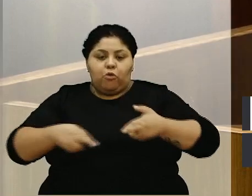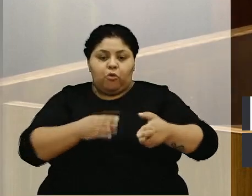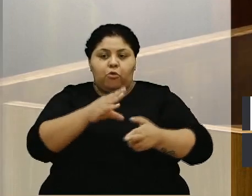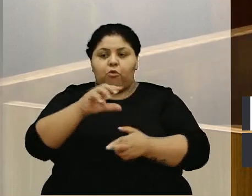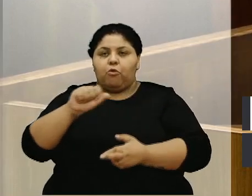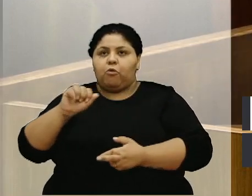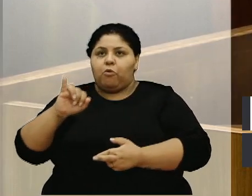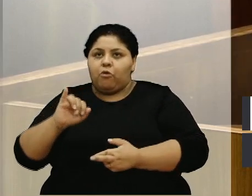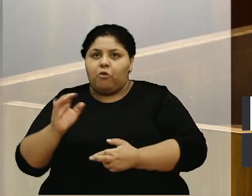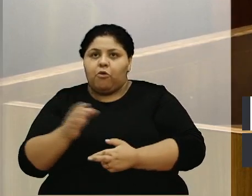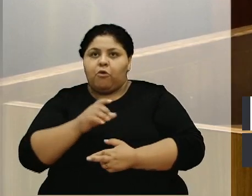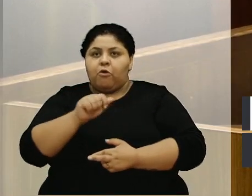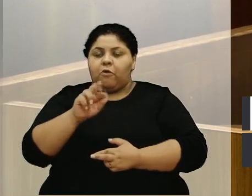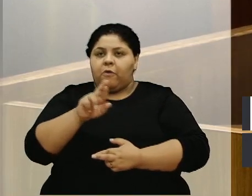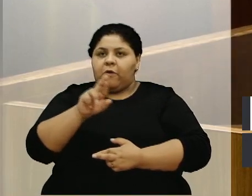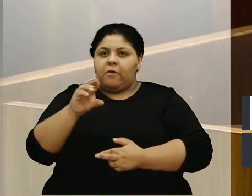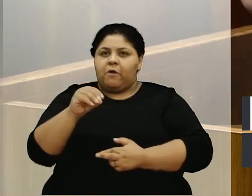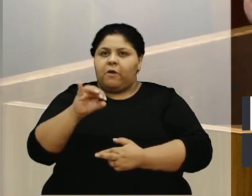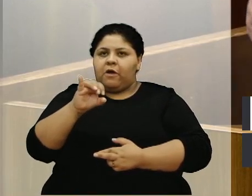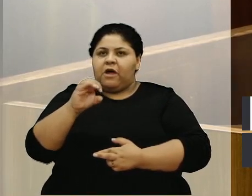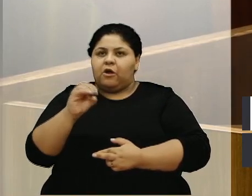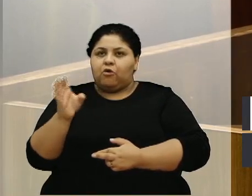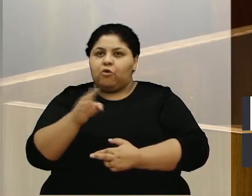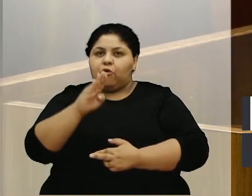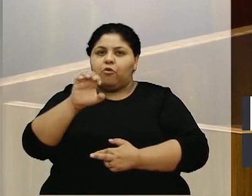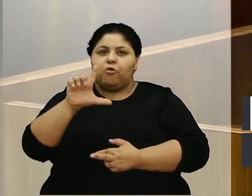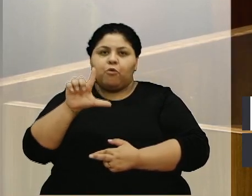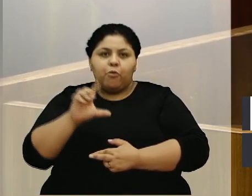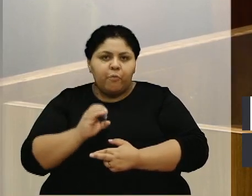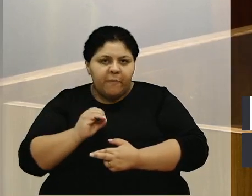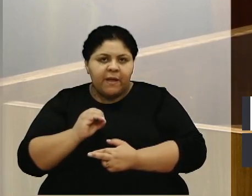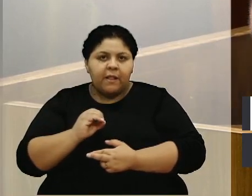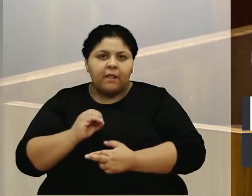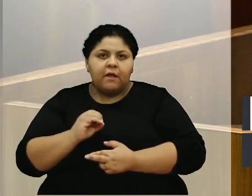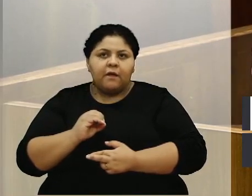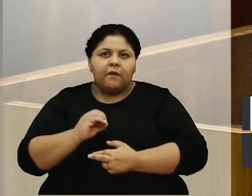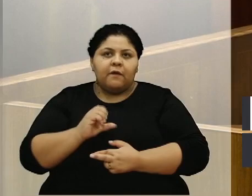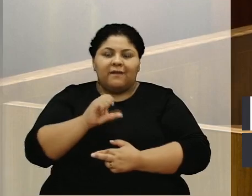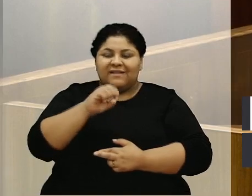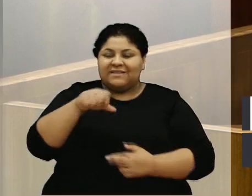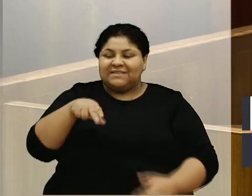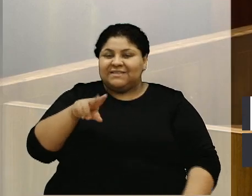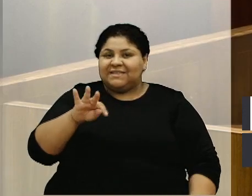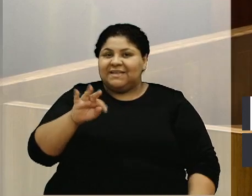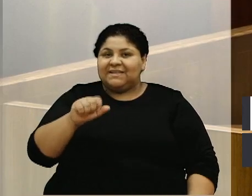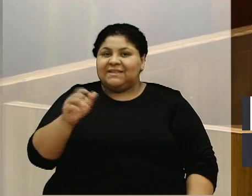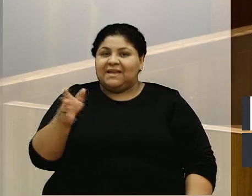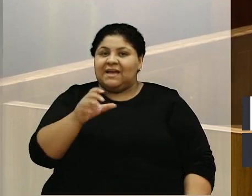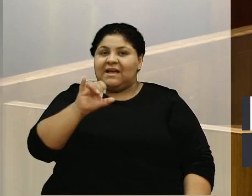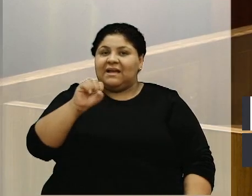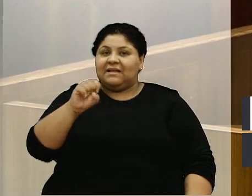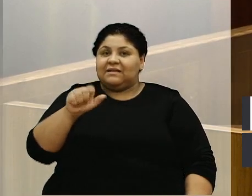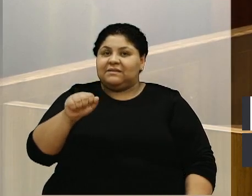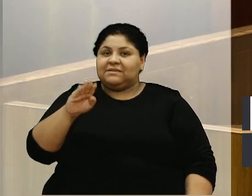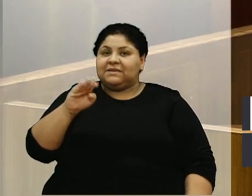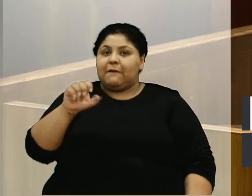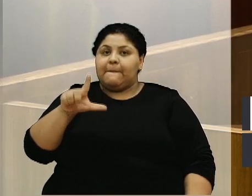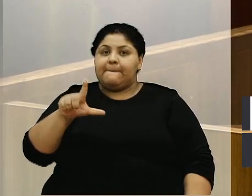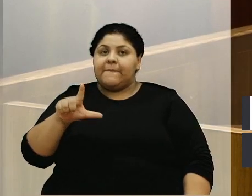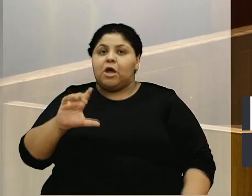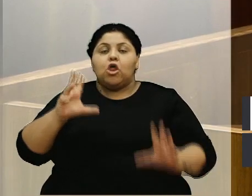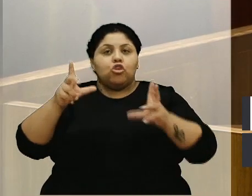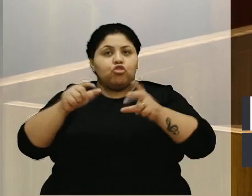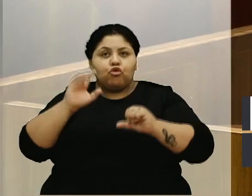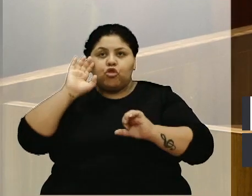Arroio Belo, por exemplo, né, algumas que a gente fala de Santa Isabel, tudo isso ocasionou por quê? Porque o